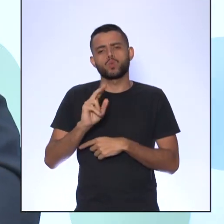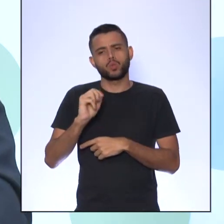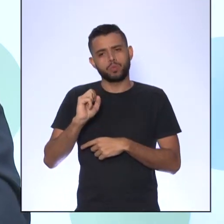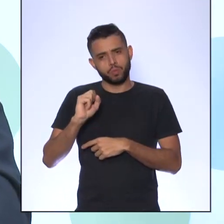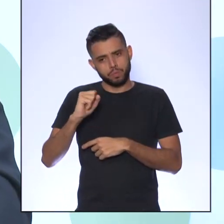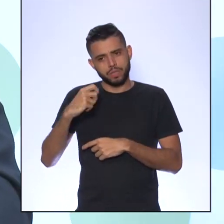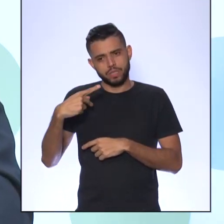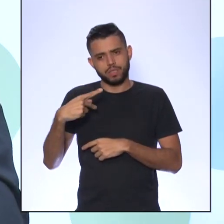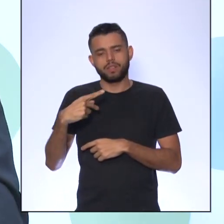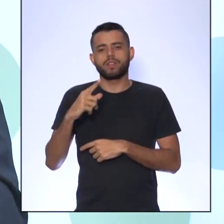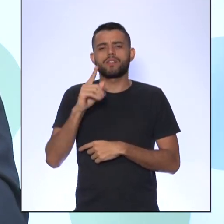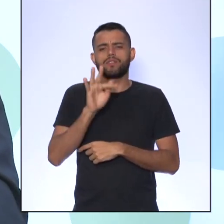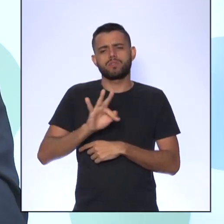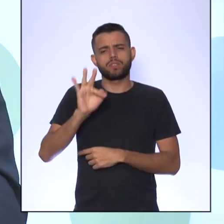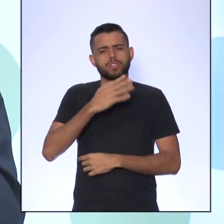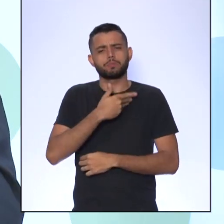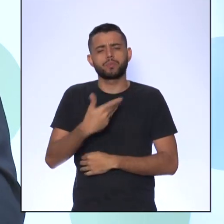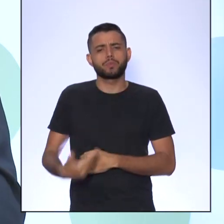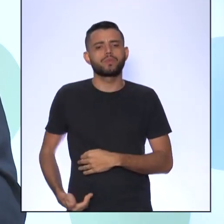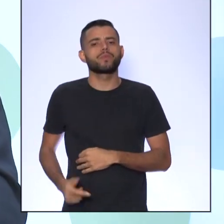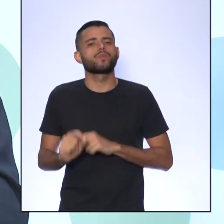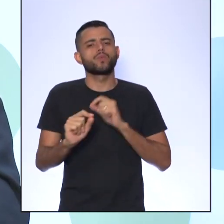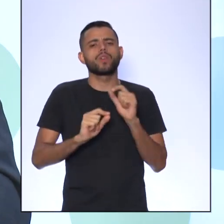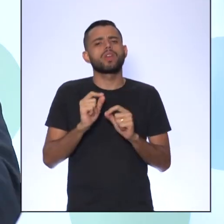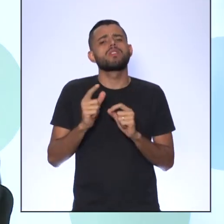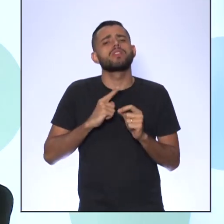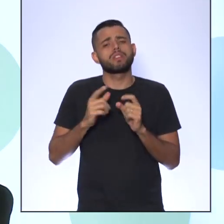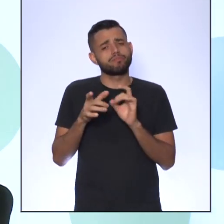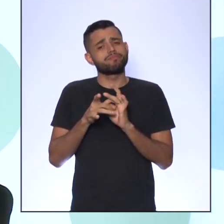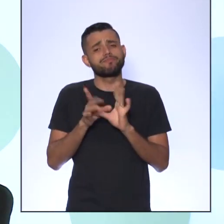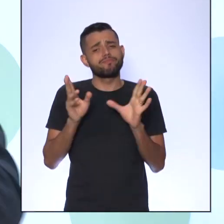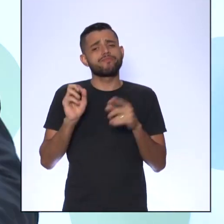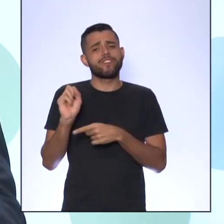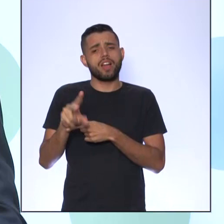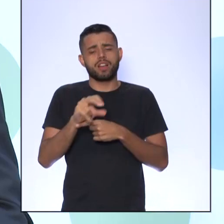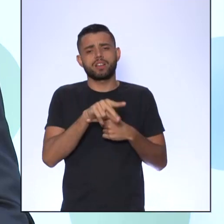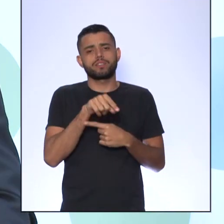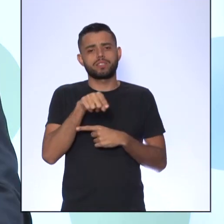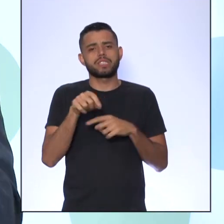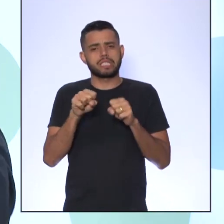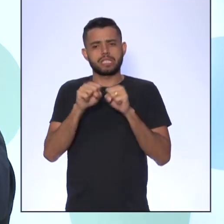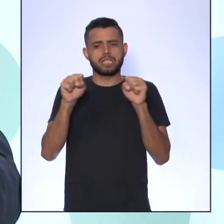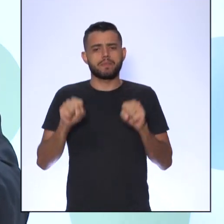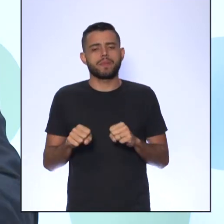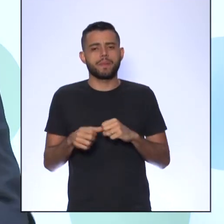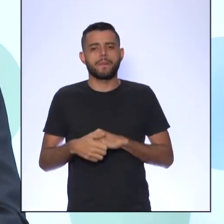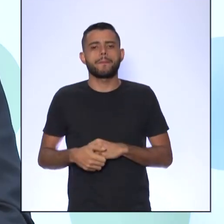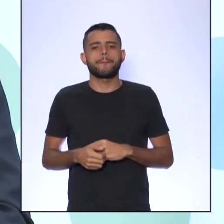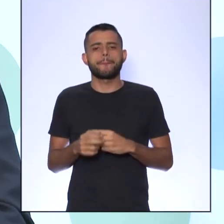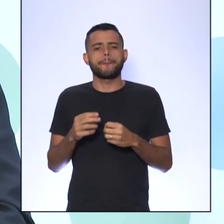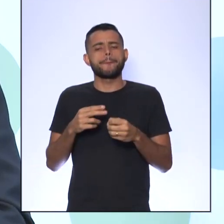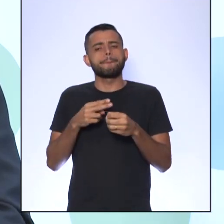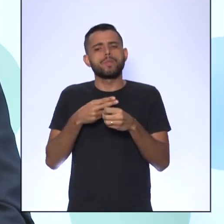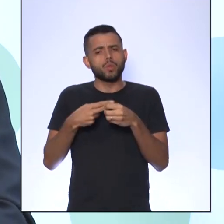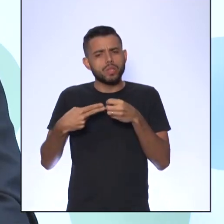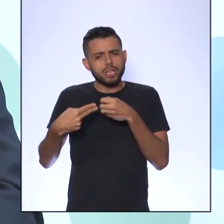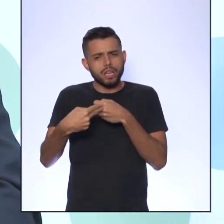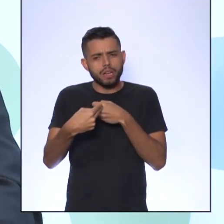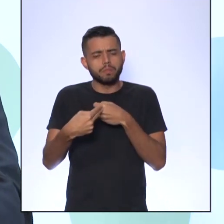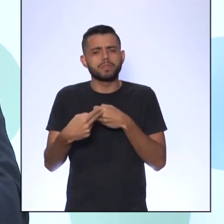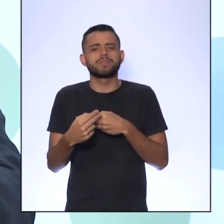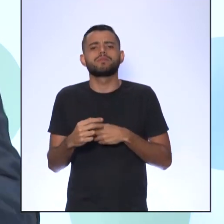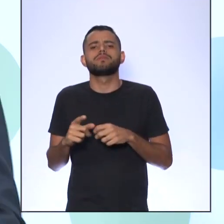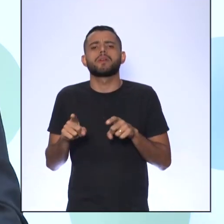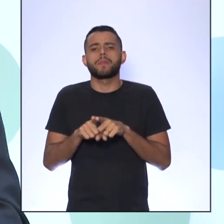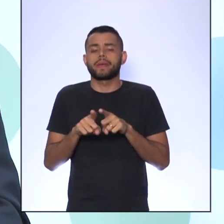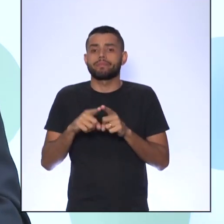das universidades públicas que disponibiliza vagas por meio desse sistema. A Universidade de Campinas, que é uma outra universidade pública paulista de